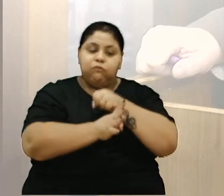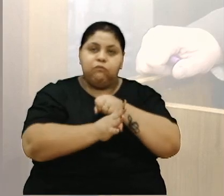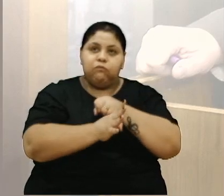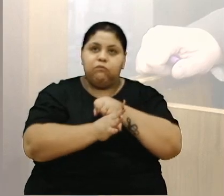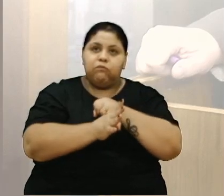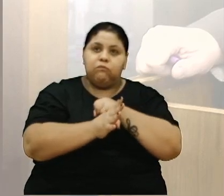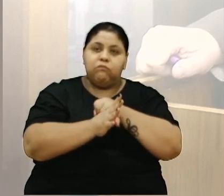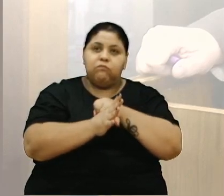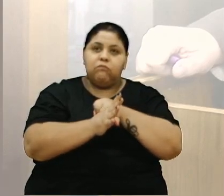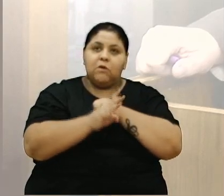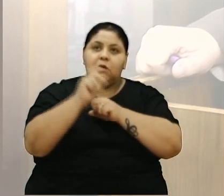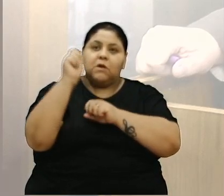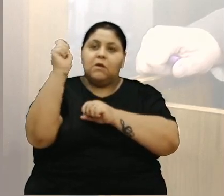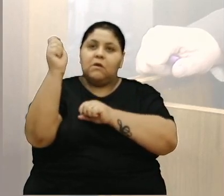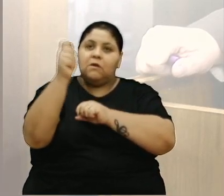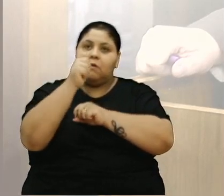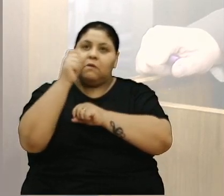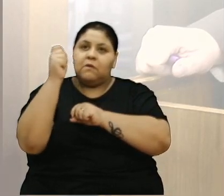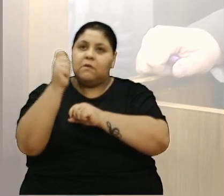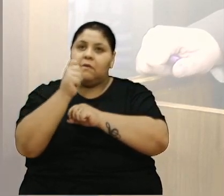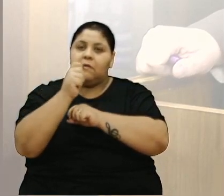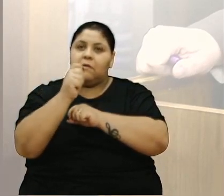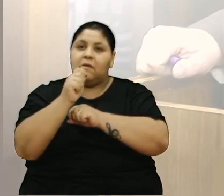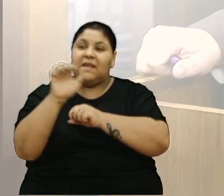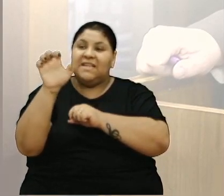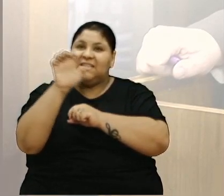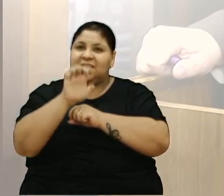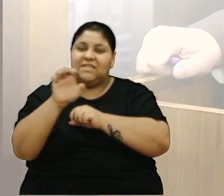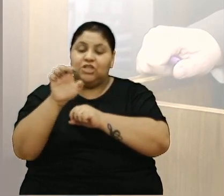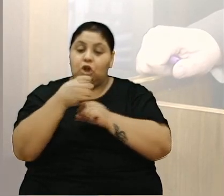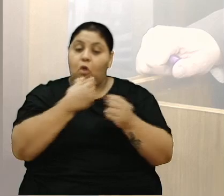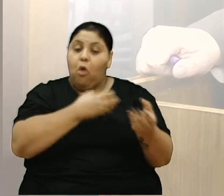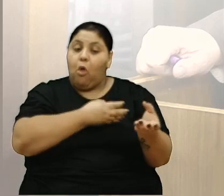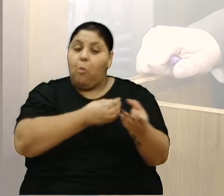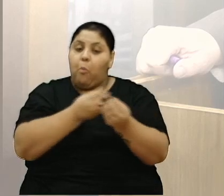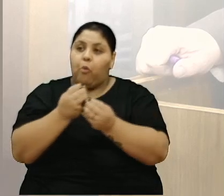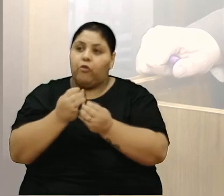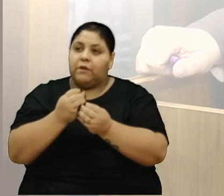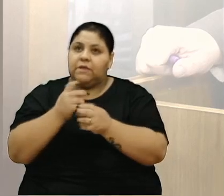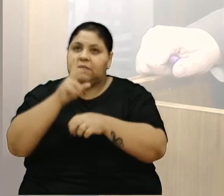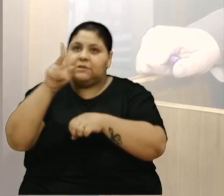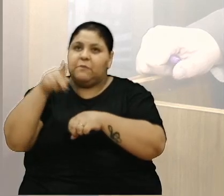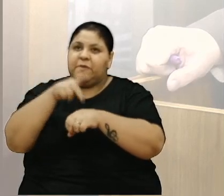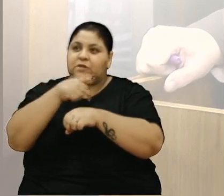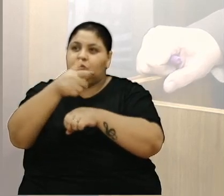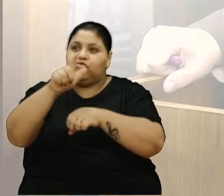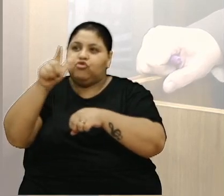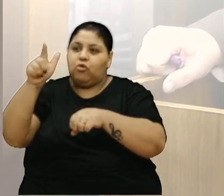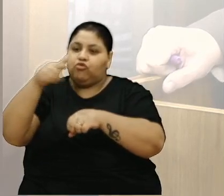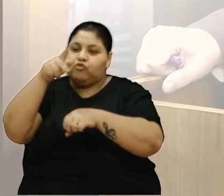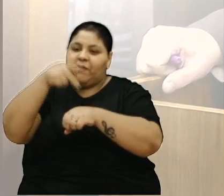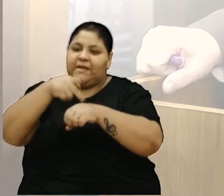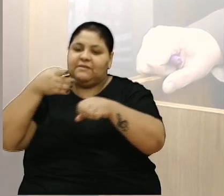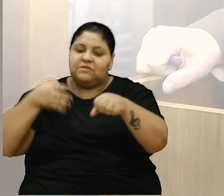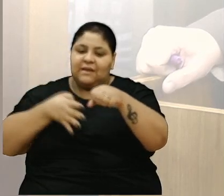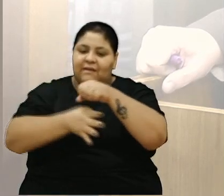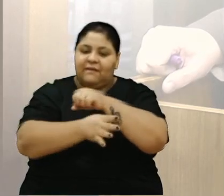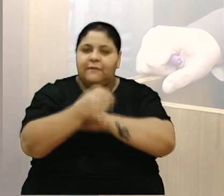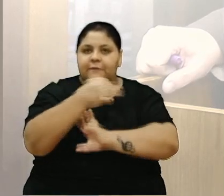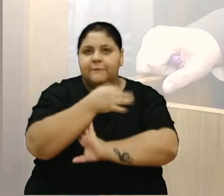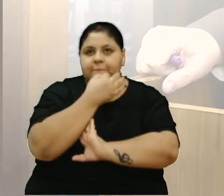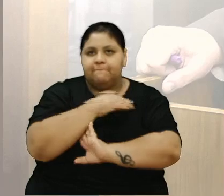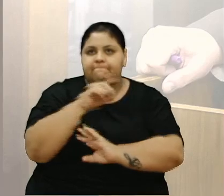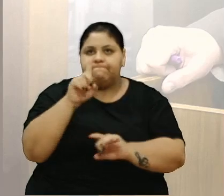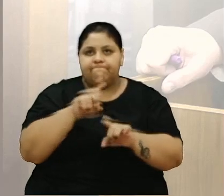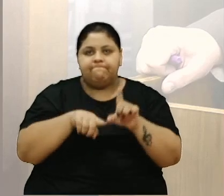imigração de estrangeiros às pencas. Às pencas. Nos